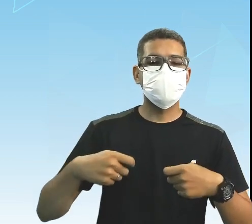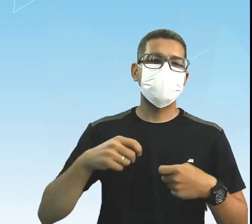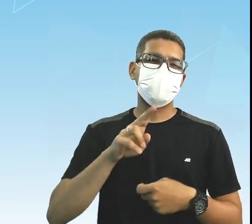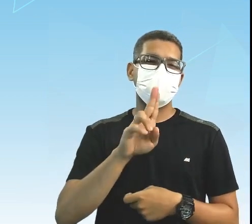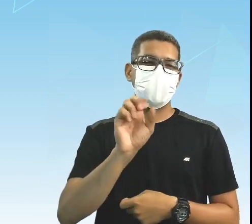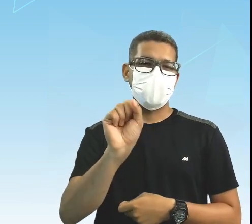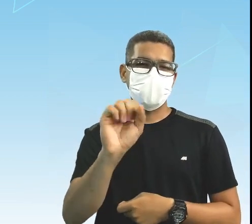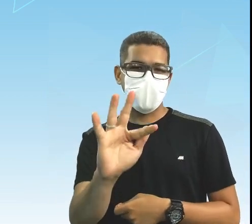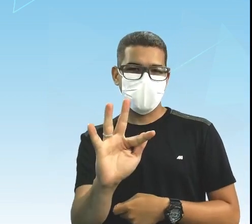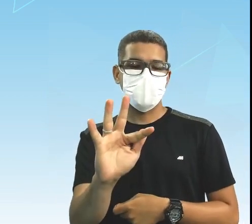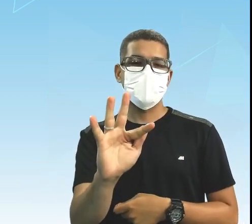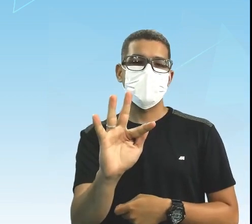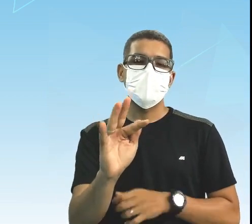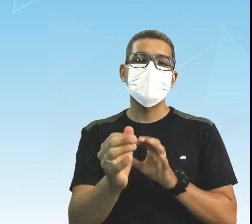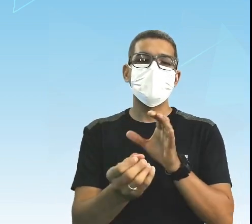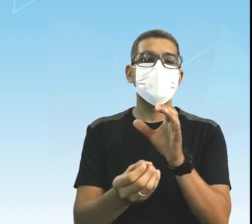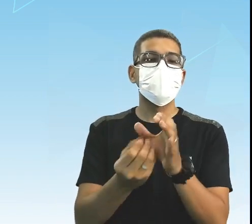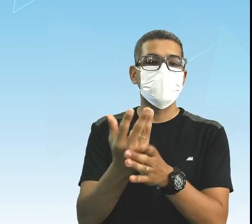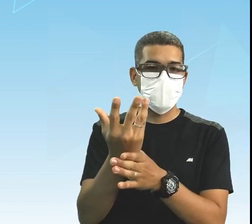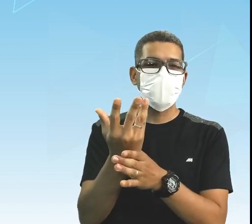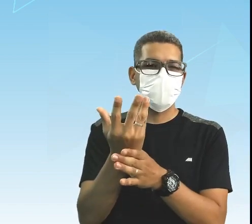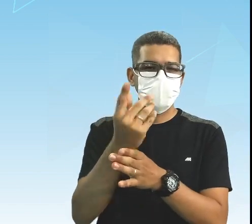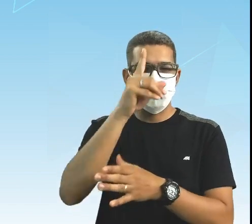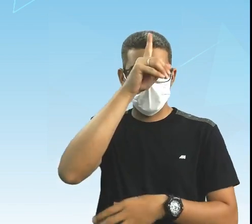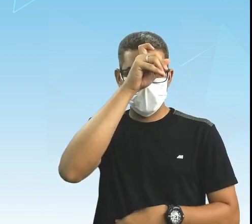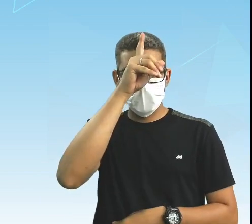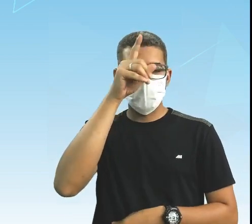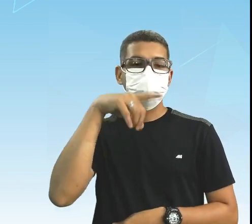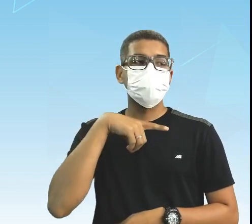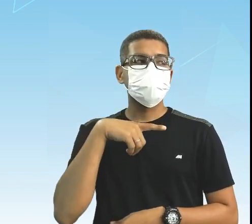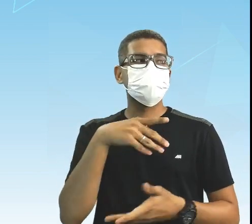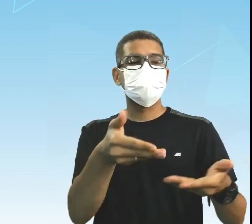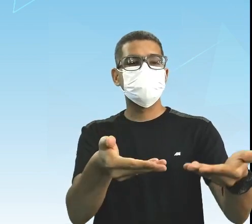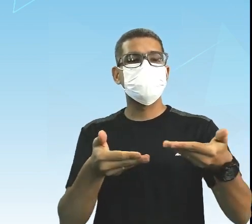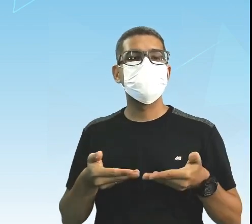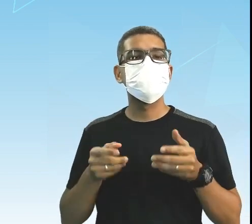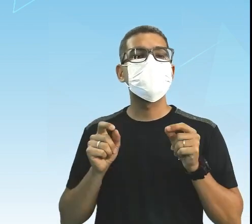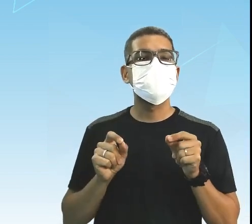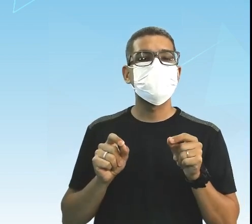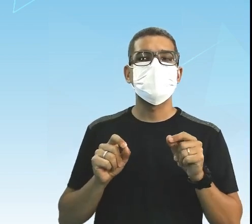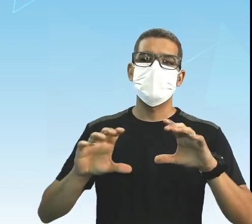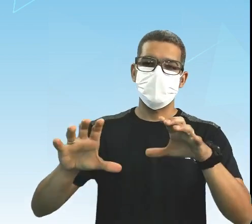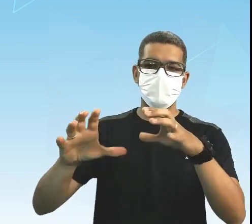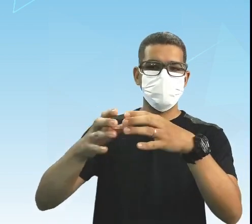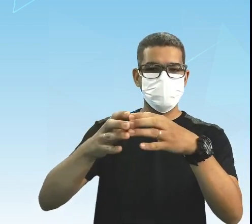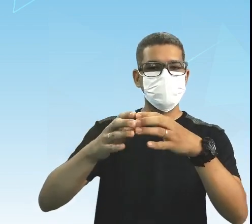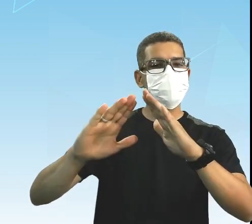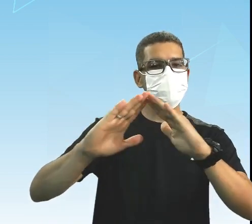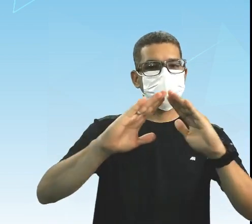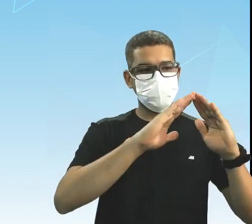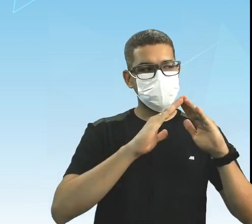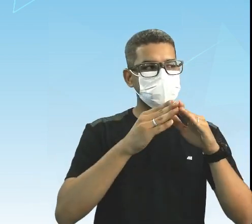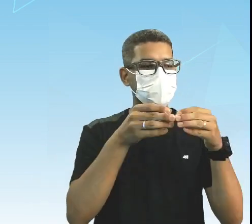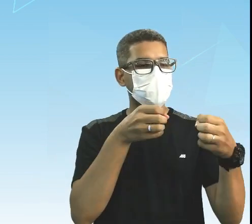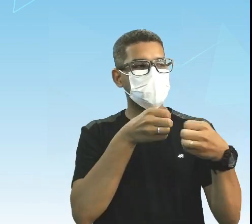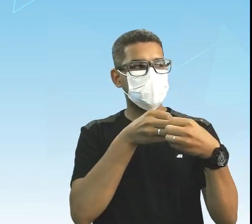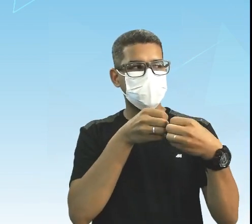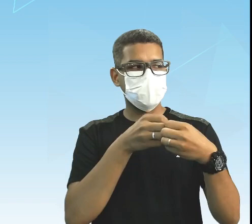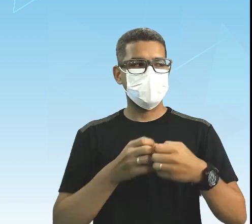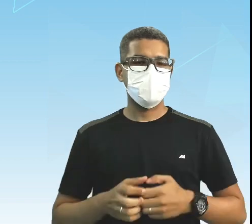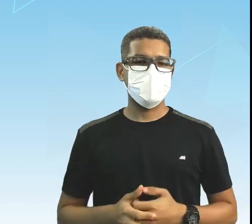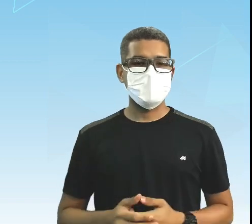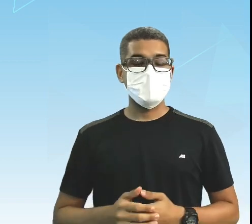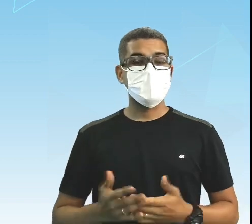foi criado o posto de saúde dentro das políticas públicas para atender quem? A comunidade próxima ao posto de saúde,